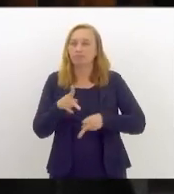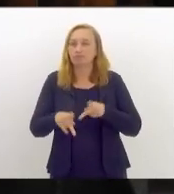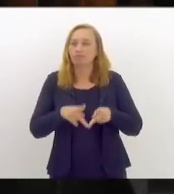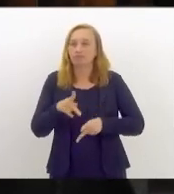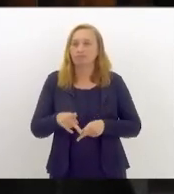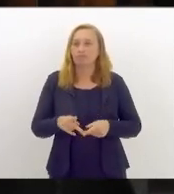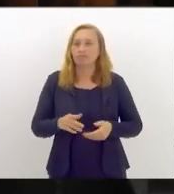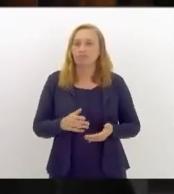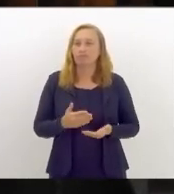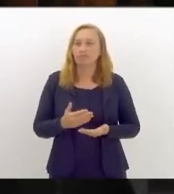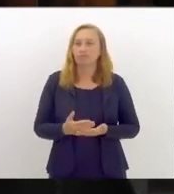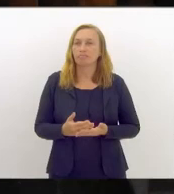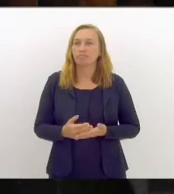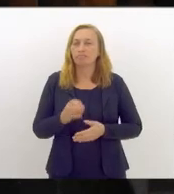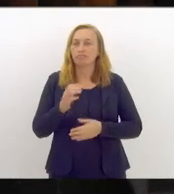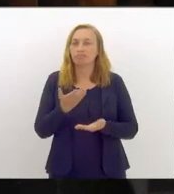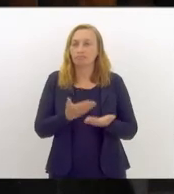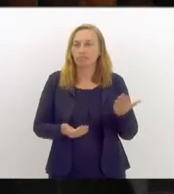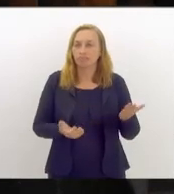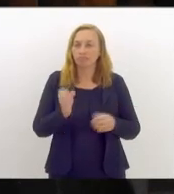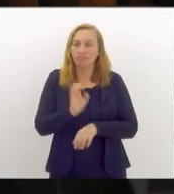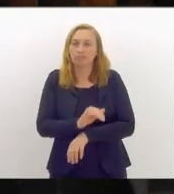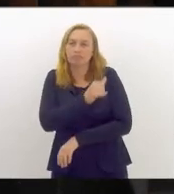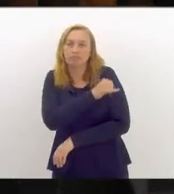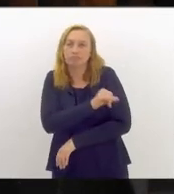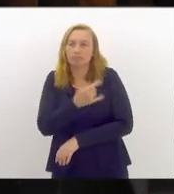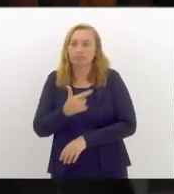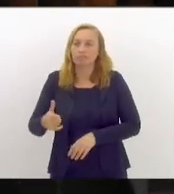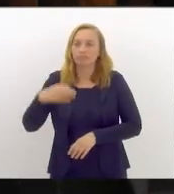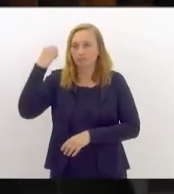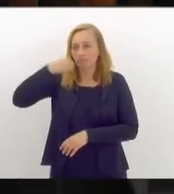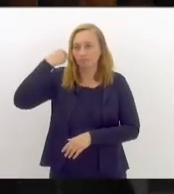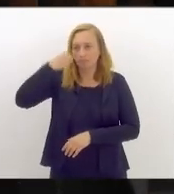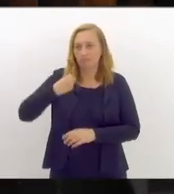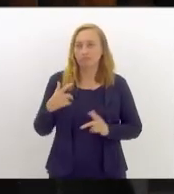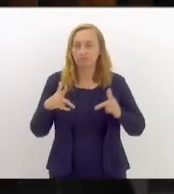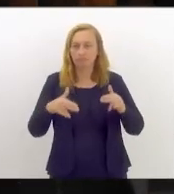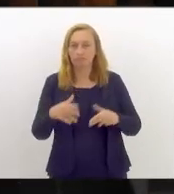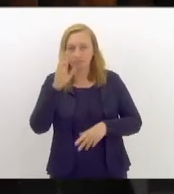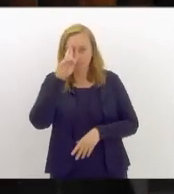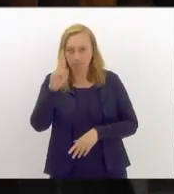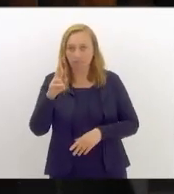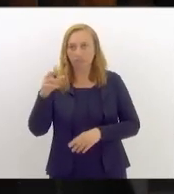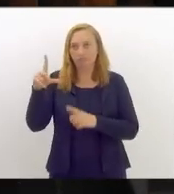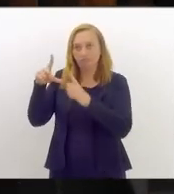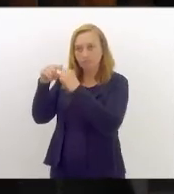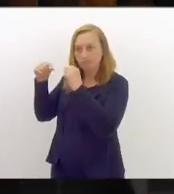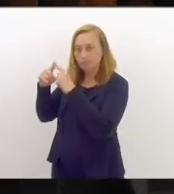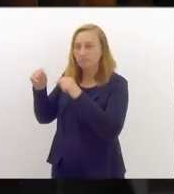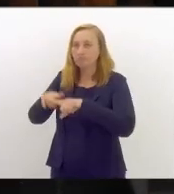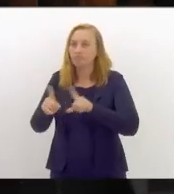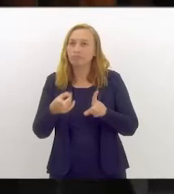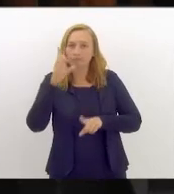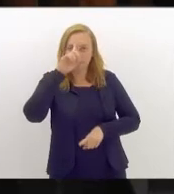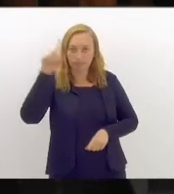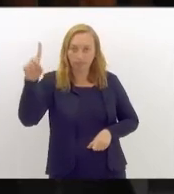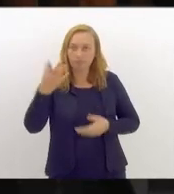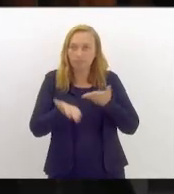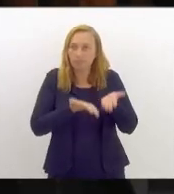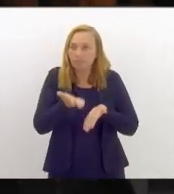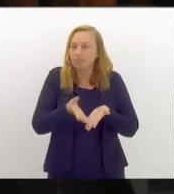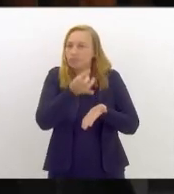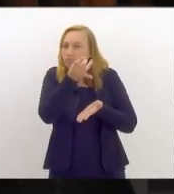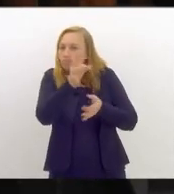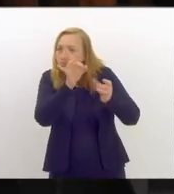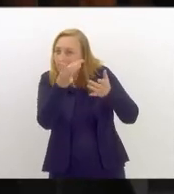perde o estado do Rio de Janeiro e não ter um senador da sua envergadura em Brasília mas Deus cuida de cada